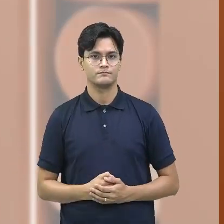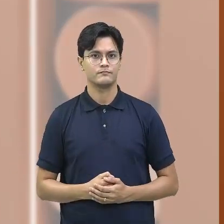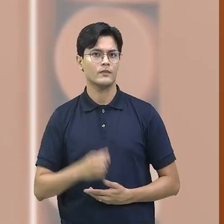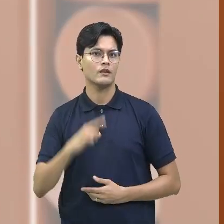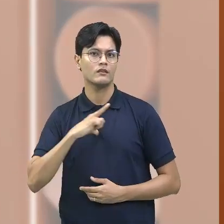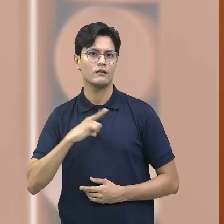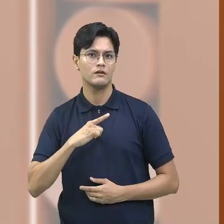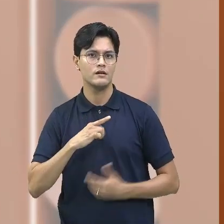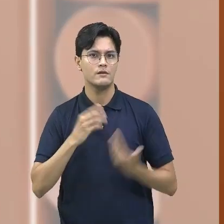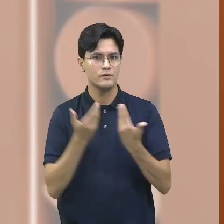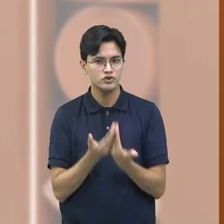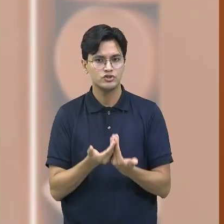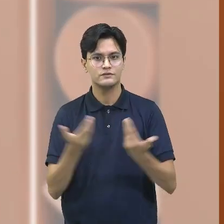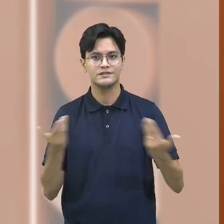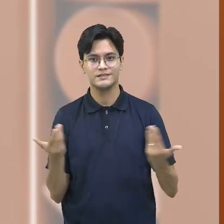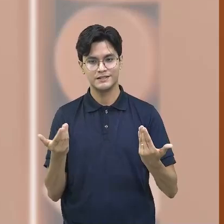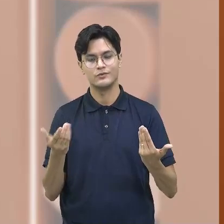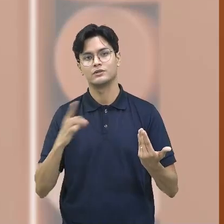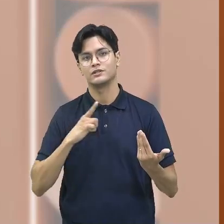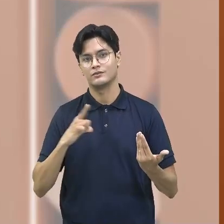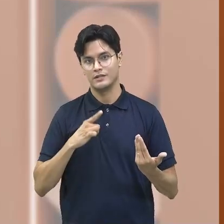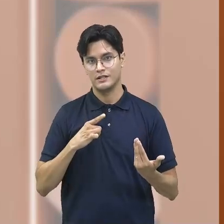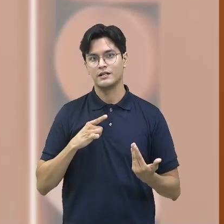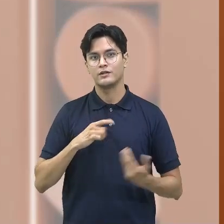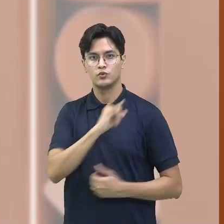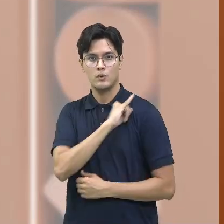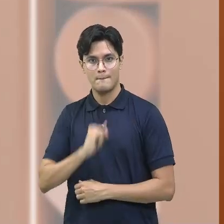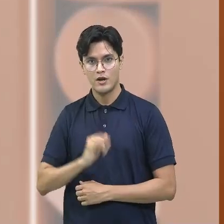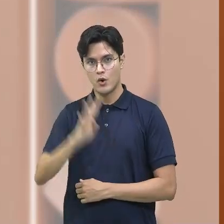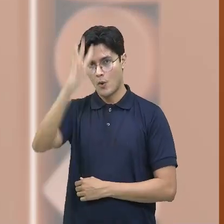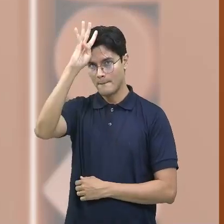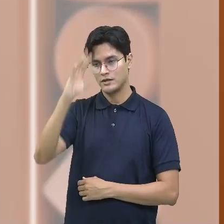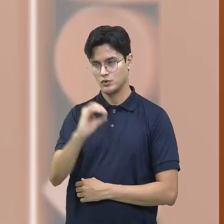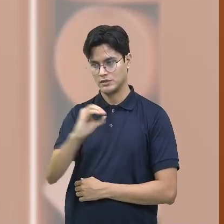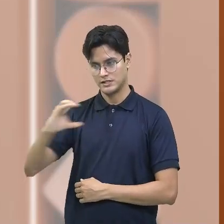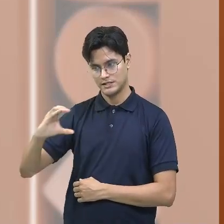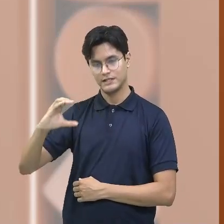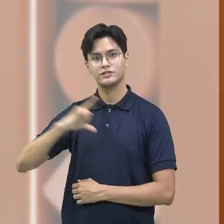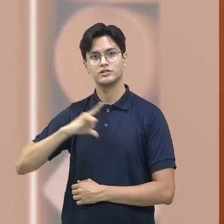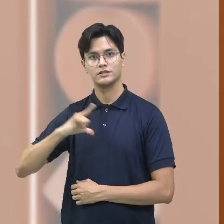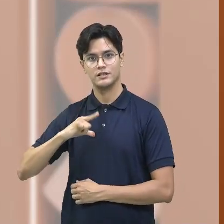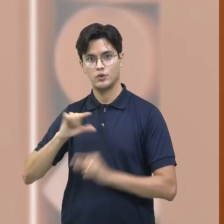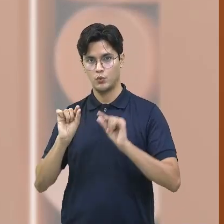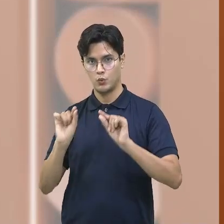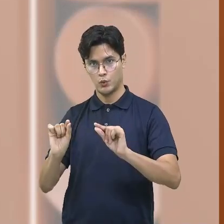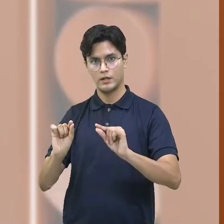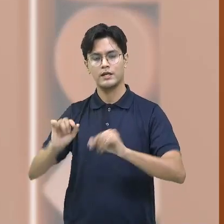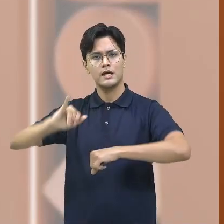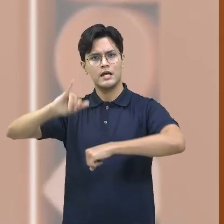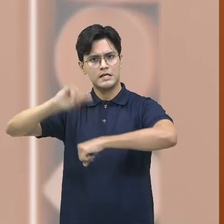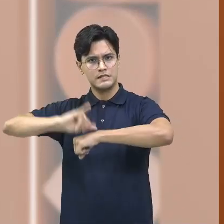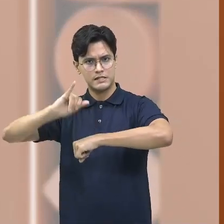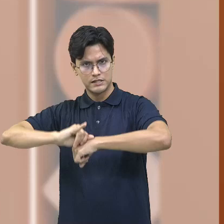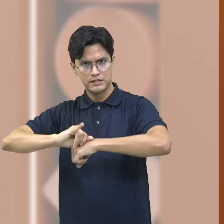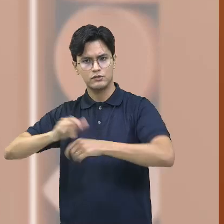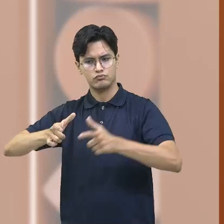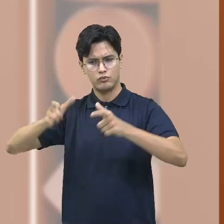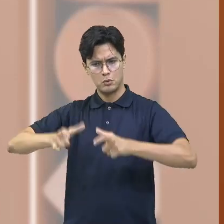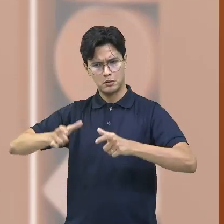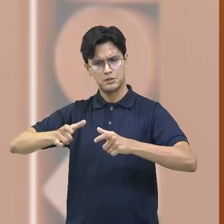Império Romano do Oriente uma cidade muito bem localizada que